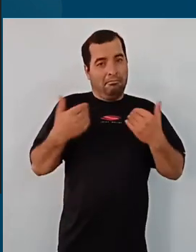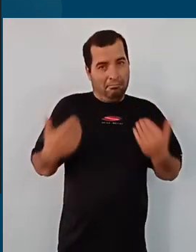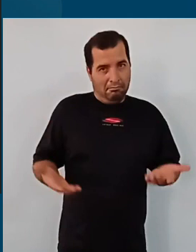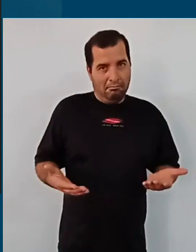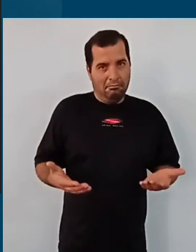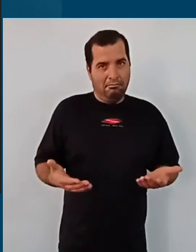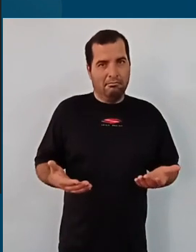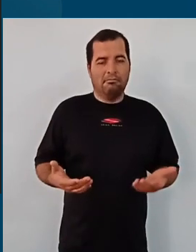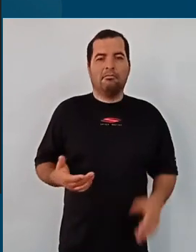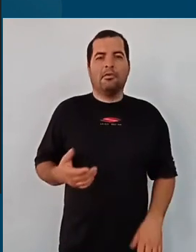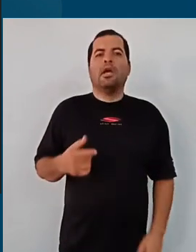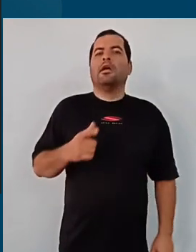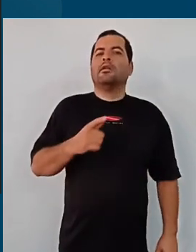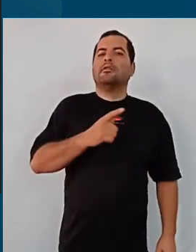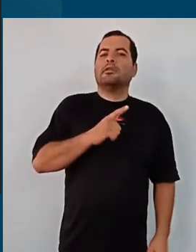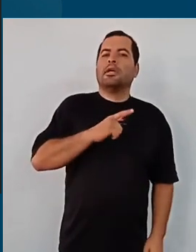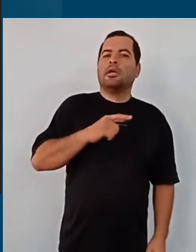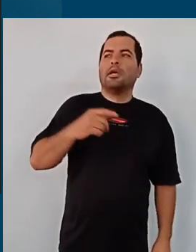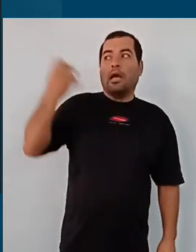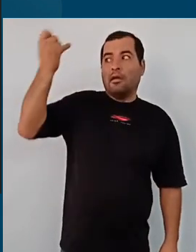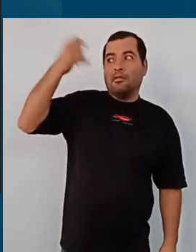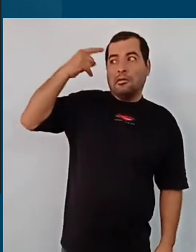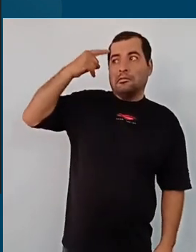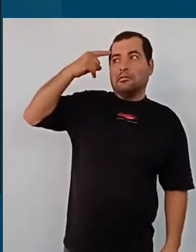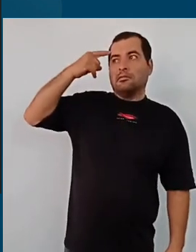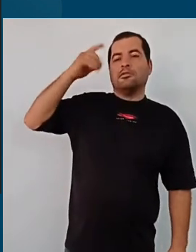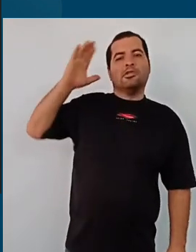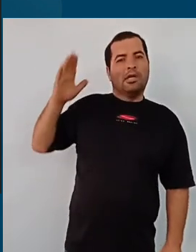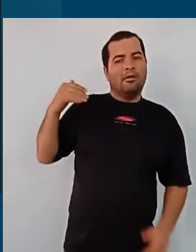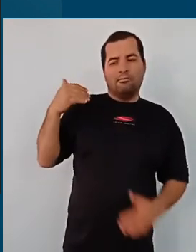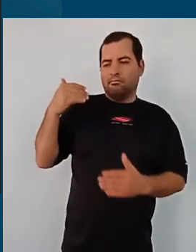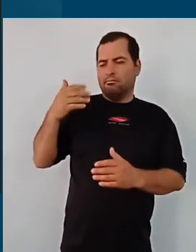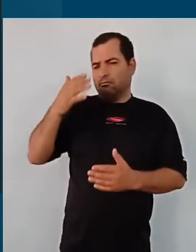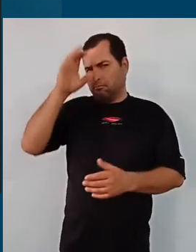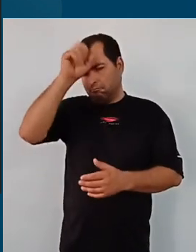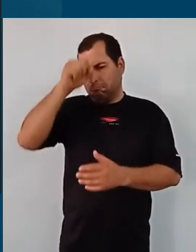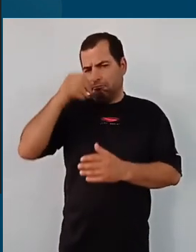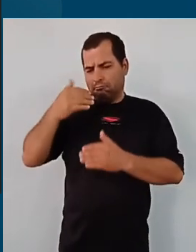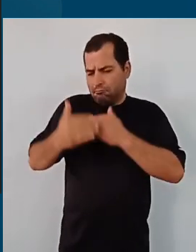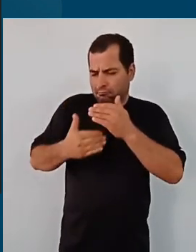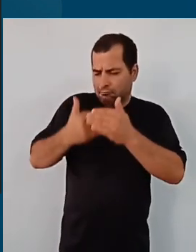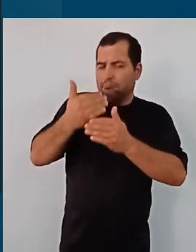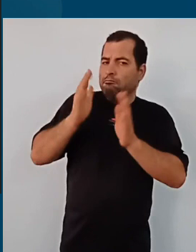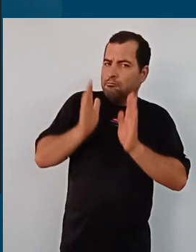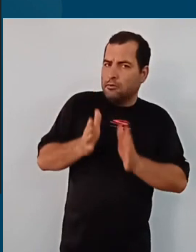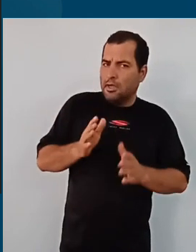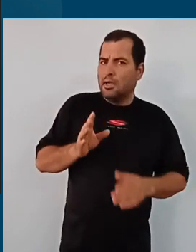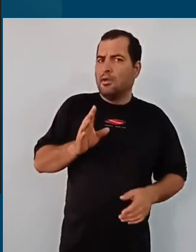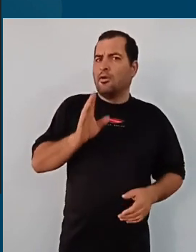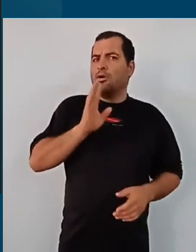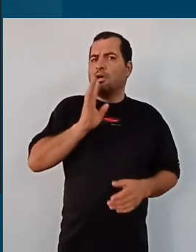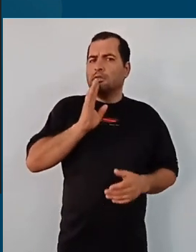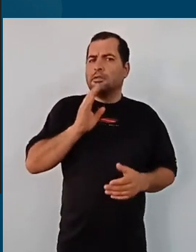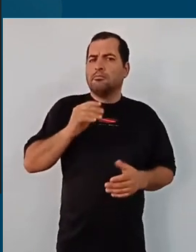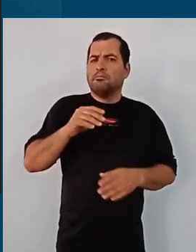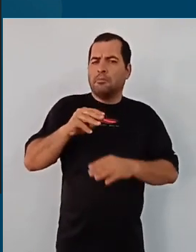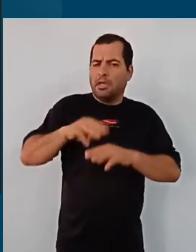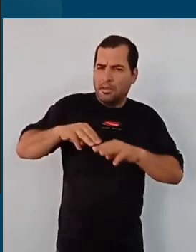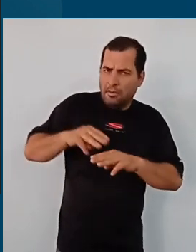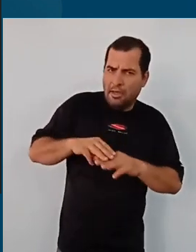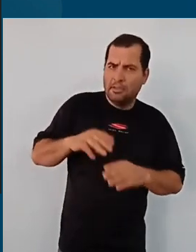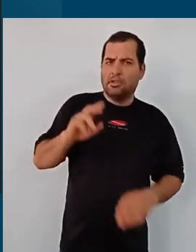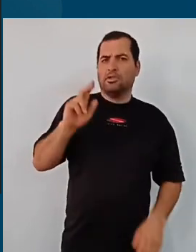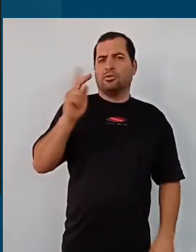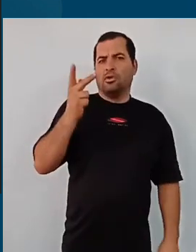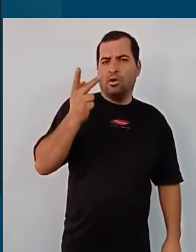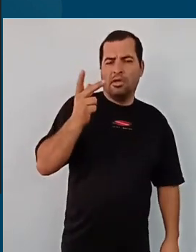Então, ter as informações é essencial. Significa conteúdo de matemática, de português, de história e